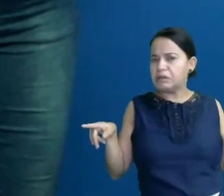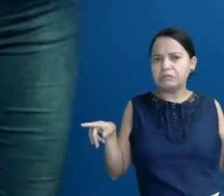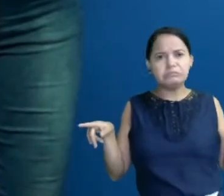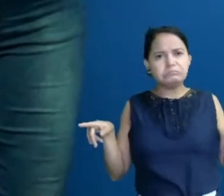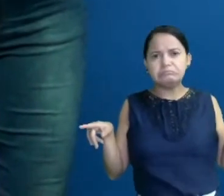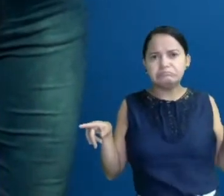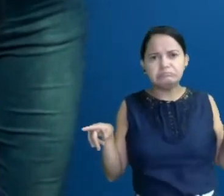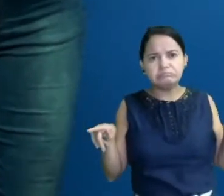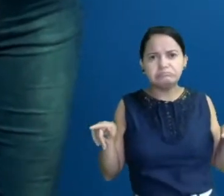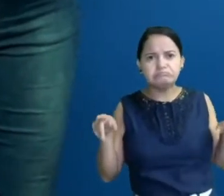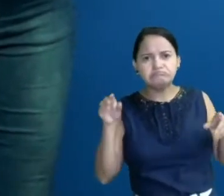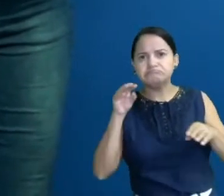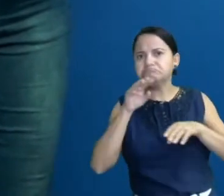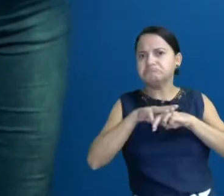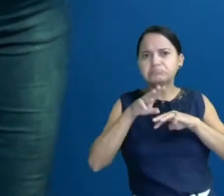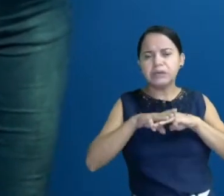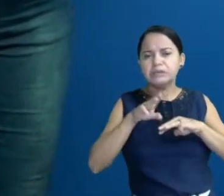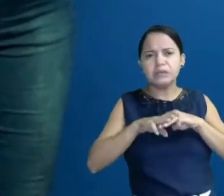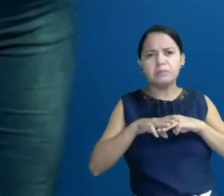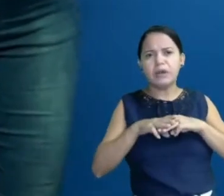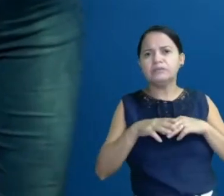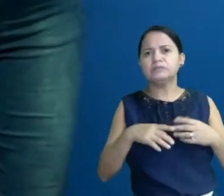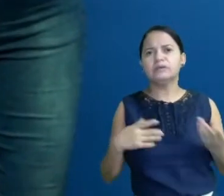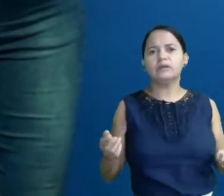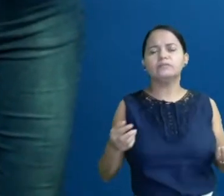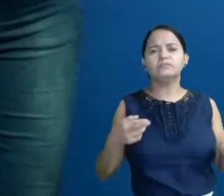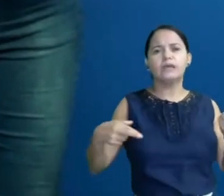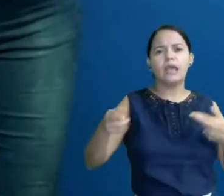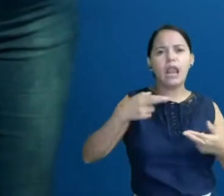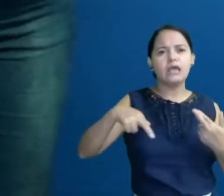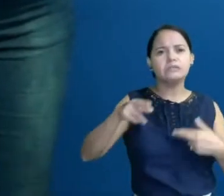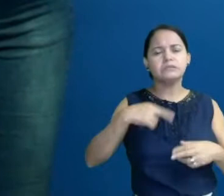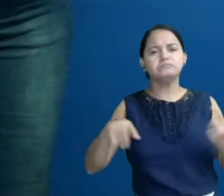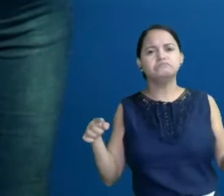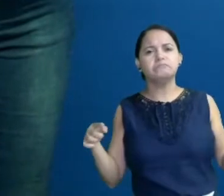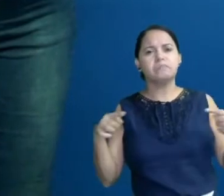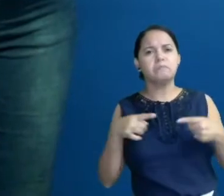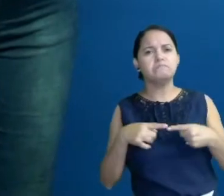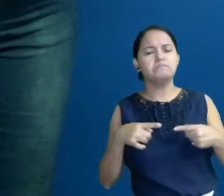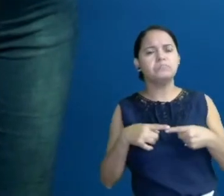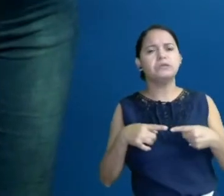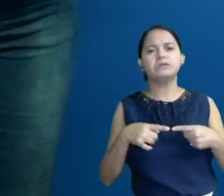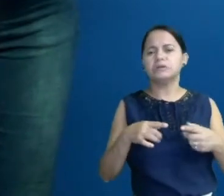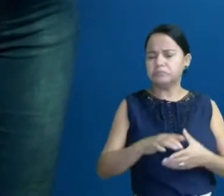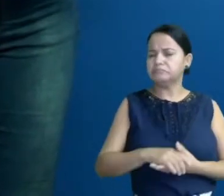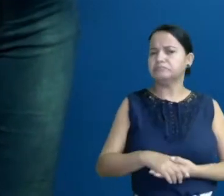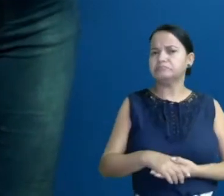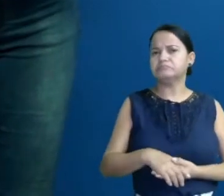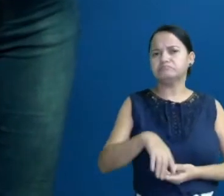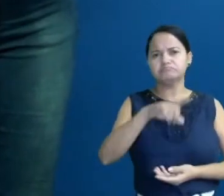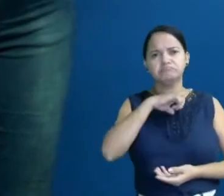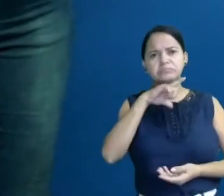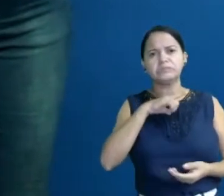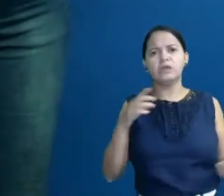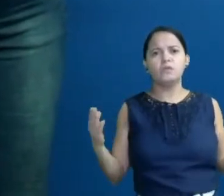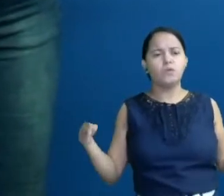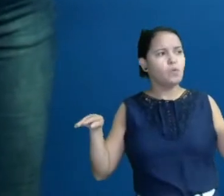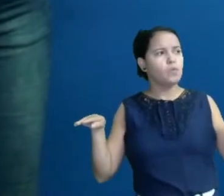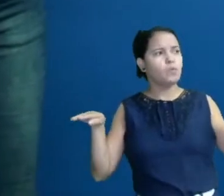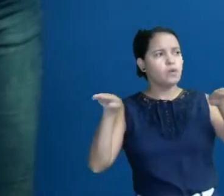matemáticas relacionam-se com essa igualdade e que situações matemáticas se relacionam com essa desigualdade